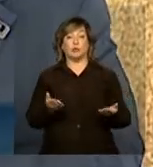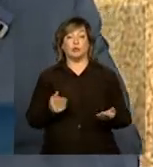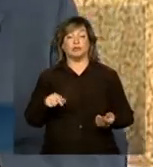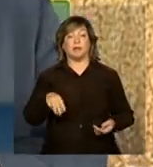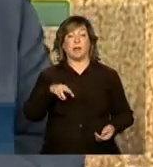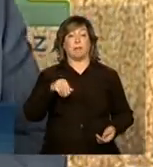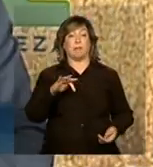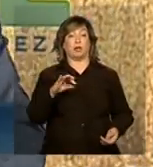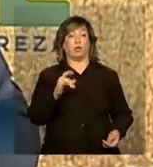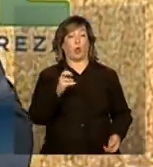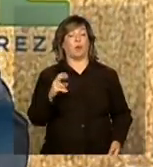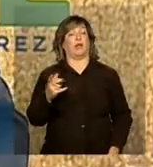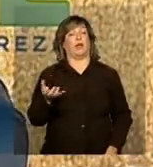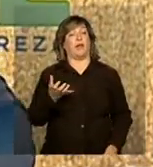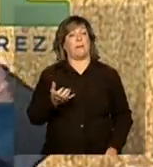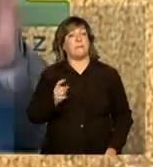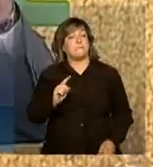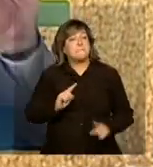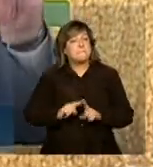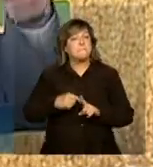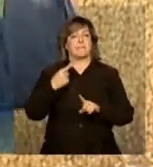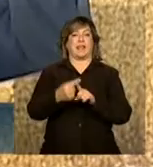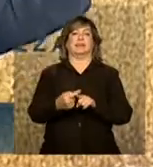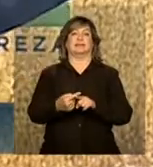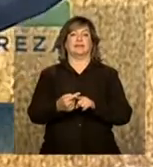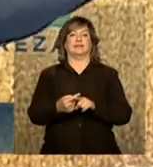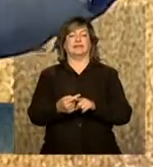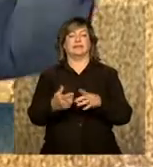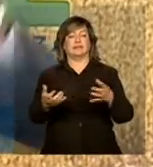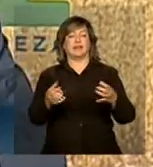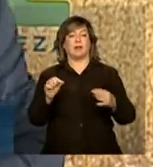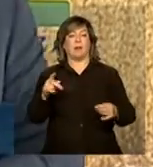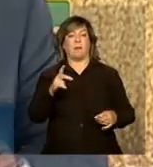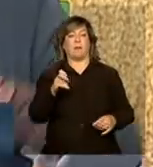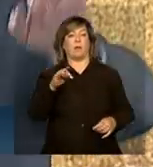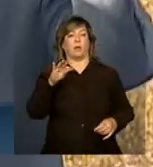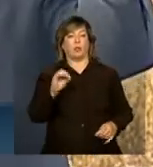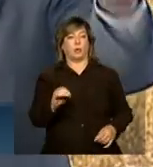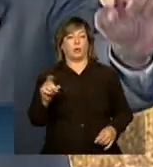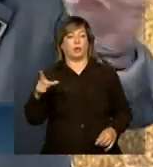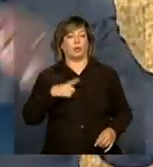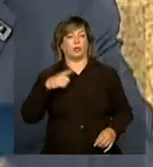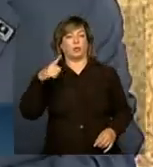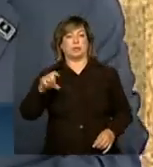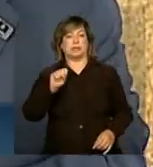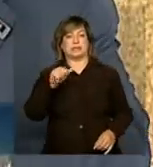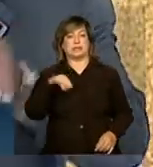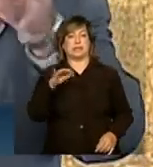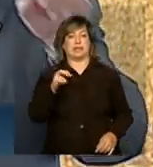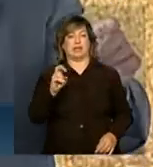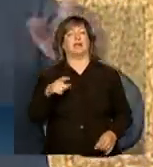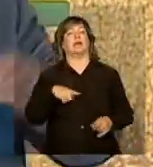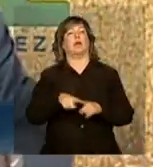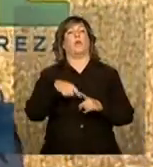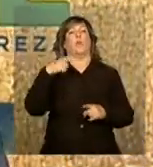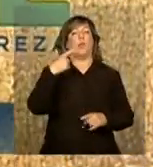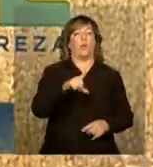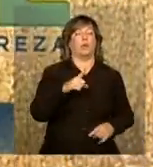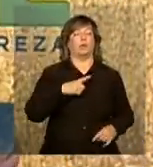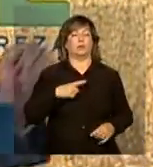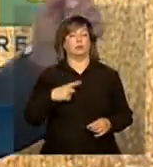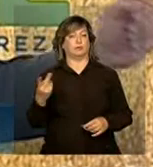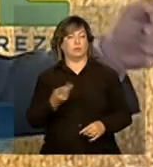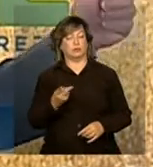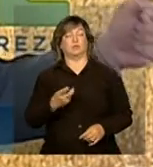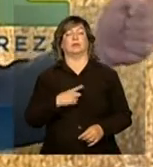mais. Mato Grosso quer atingir o porto de Miritituba e de Santarém, também pavimentado.